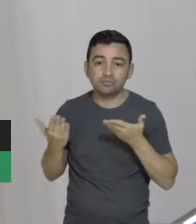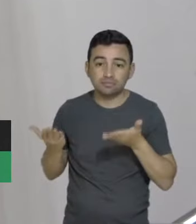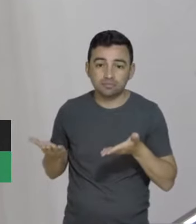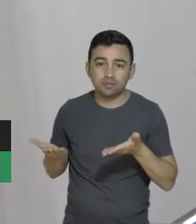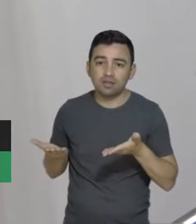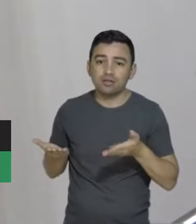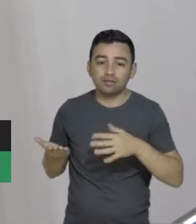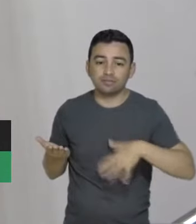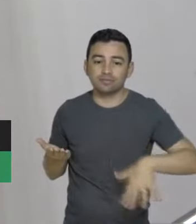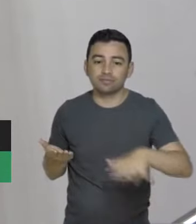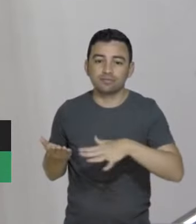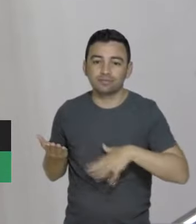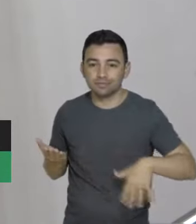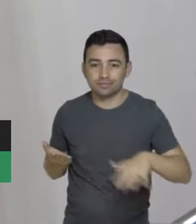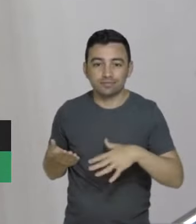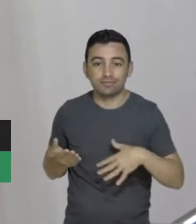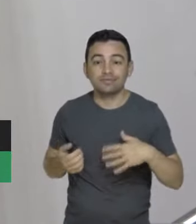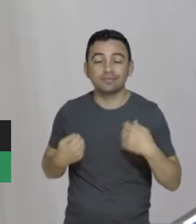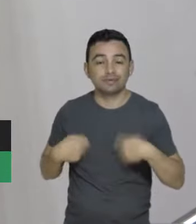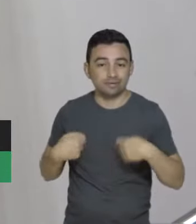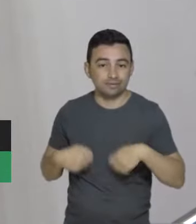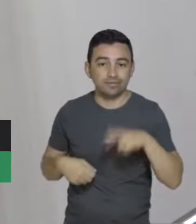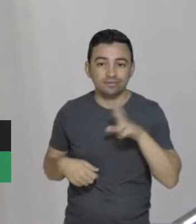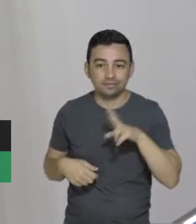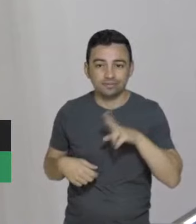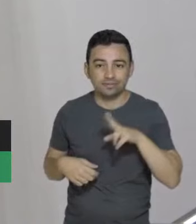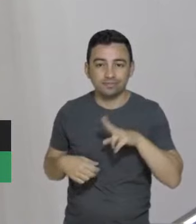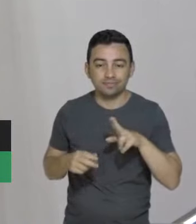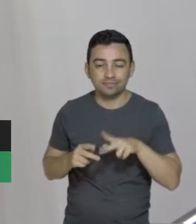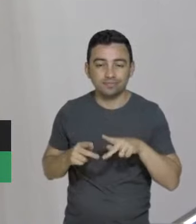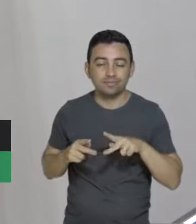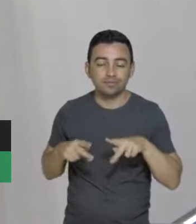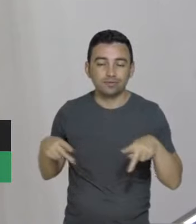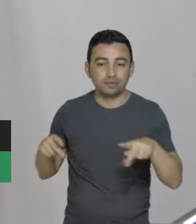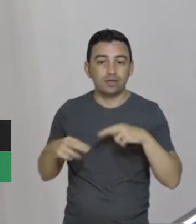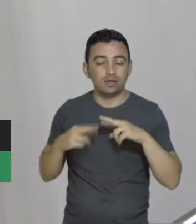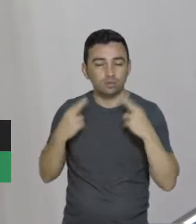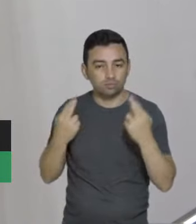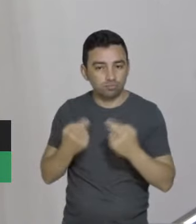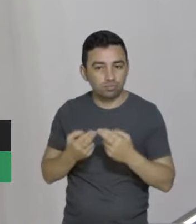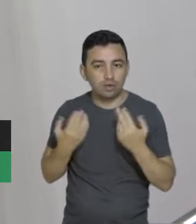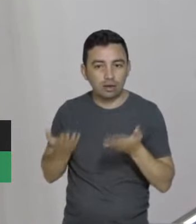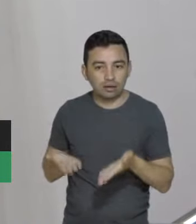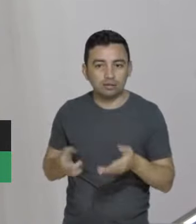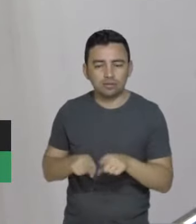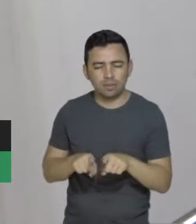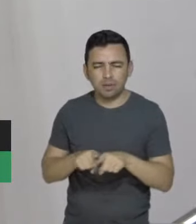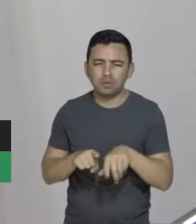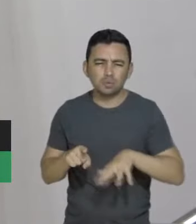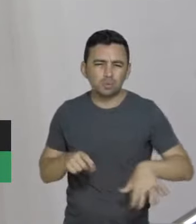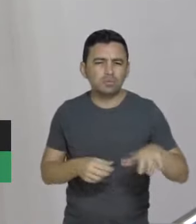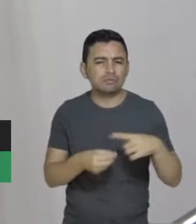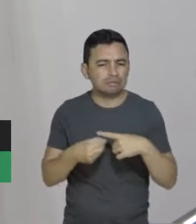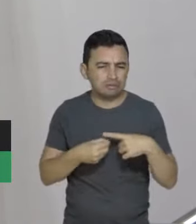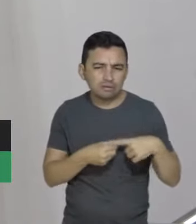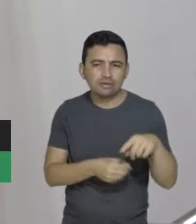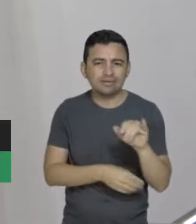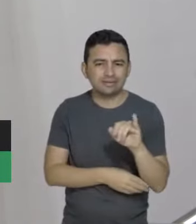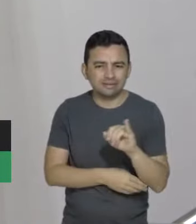urgente, não só para Pouso Redondo, deputado Maurício, como vários municípios no Alto Vale, que está muito carente